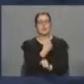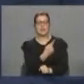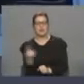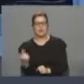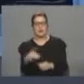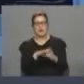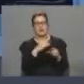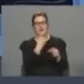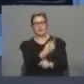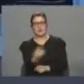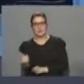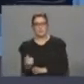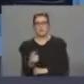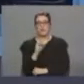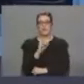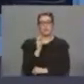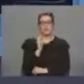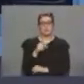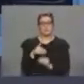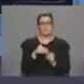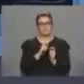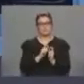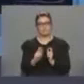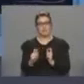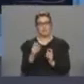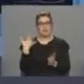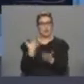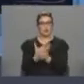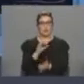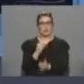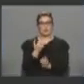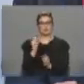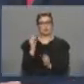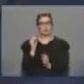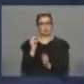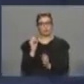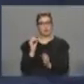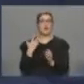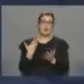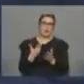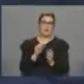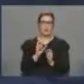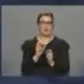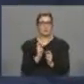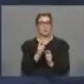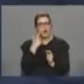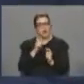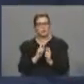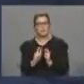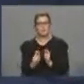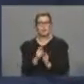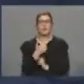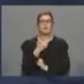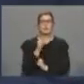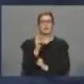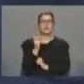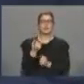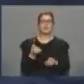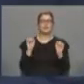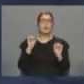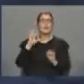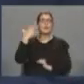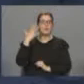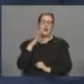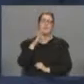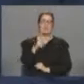setor são oito anos para fazer o que não foi feito em 42 dos 50 anos da autonomia levam já amanhã